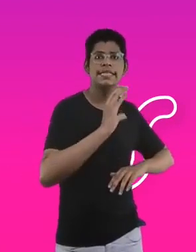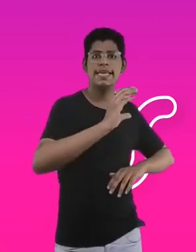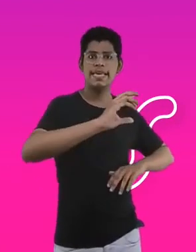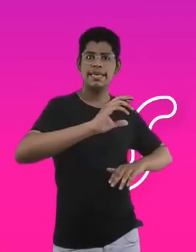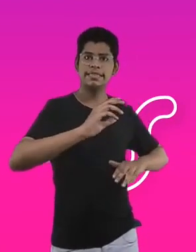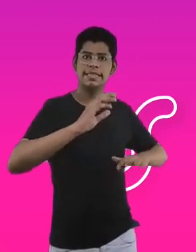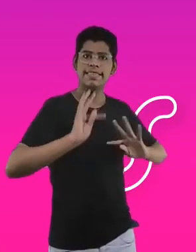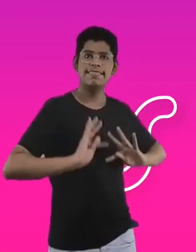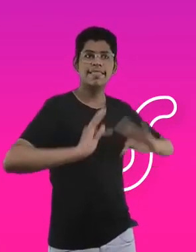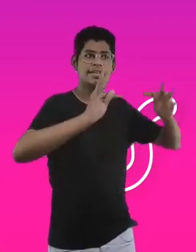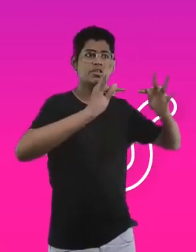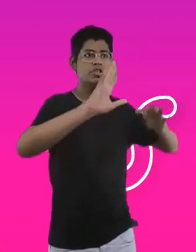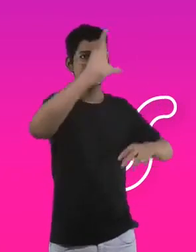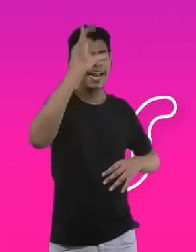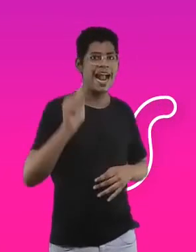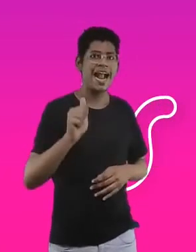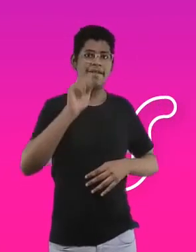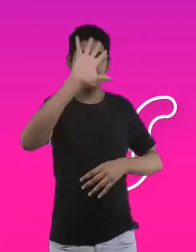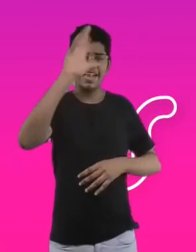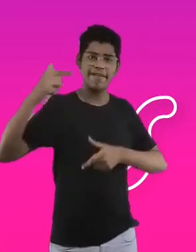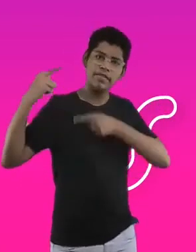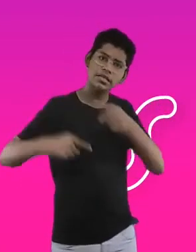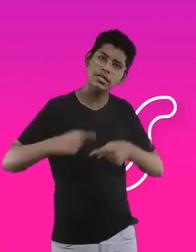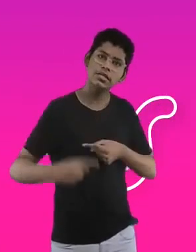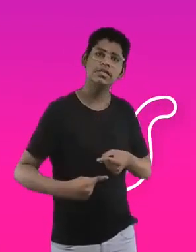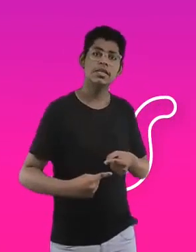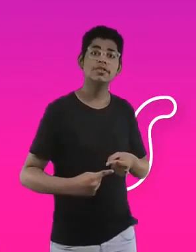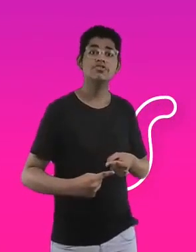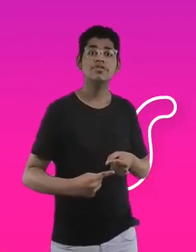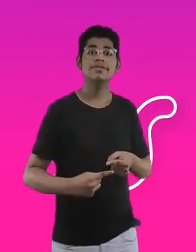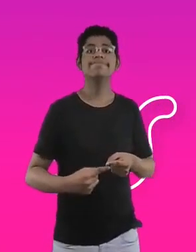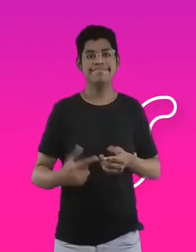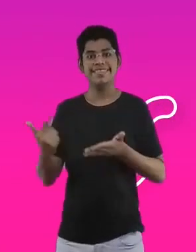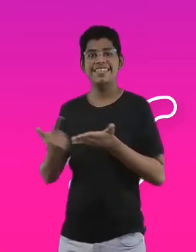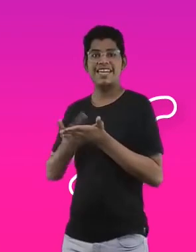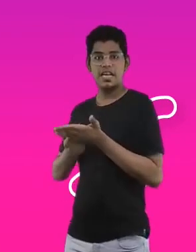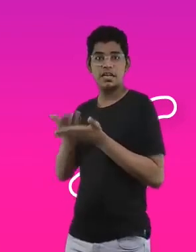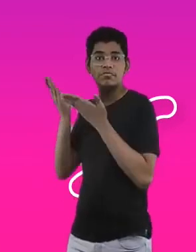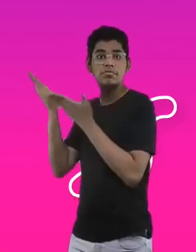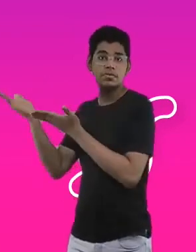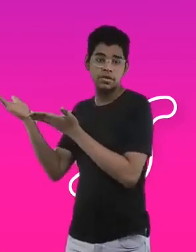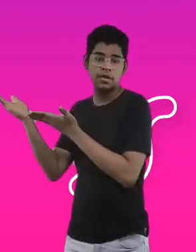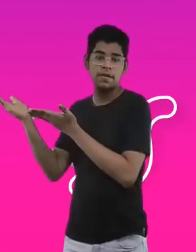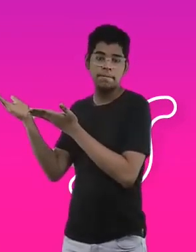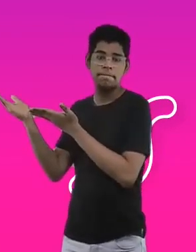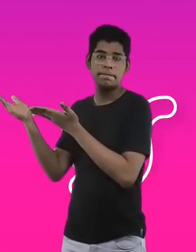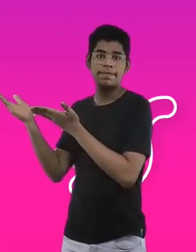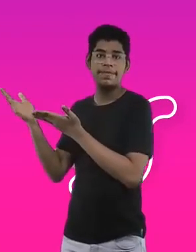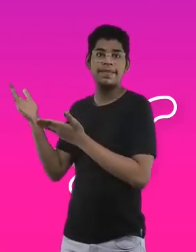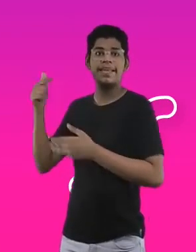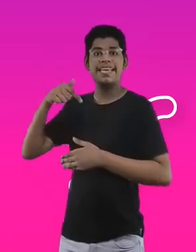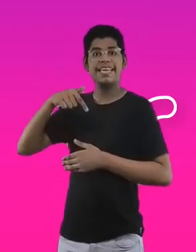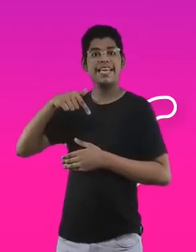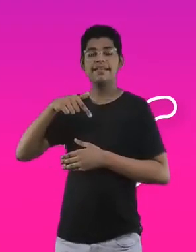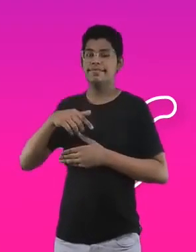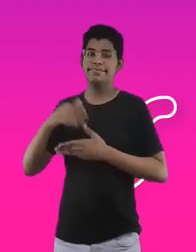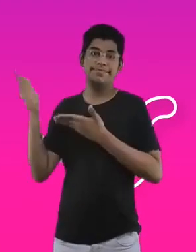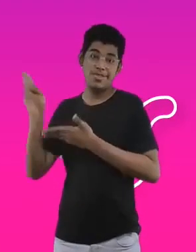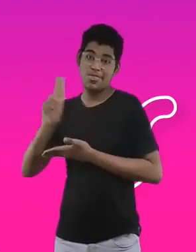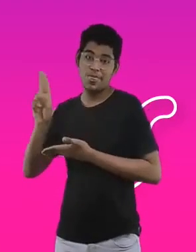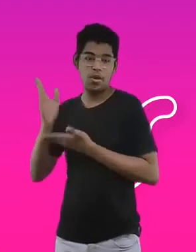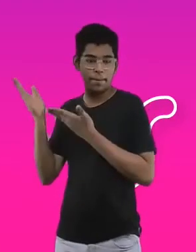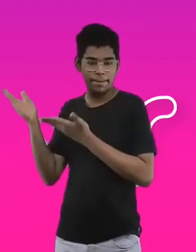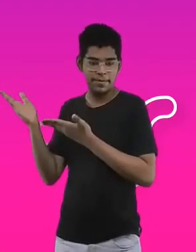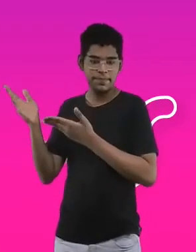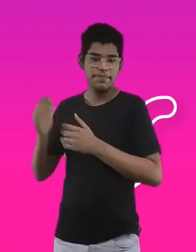e afrodescendente, deixo aqui para vocês esse livro, que é o Quilombismo, do Abdias do Nascimento. A outra coisa